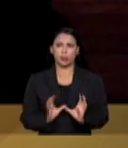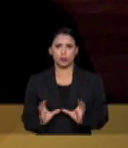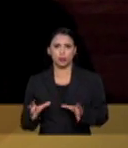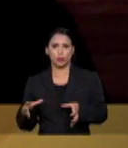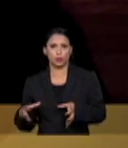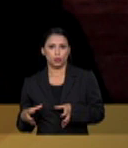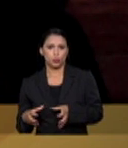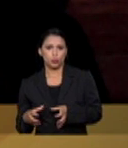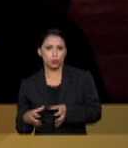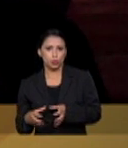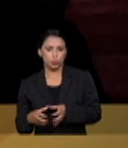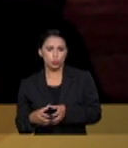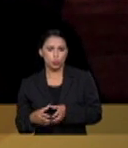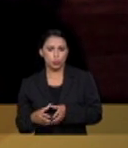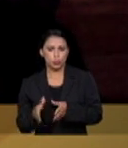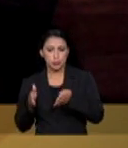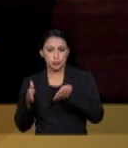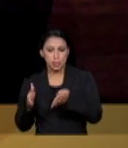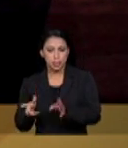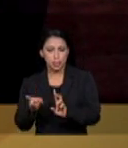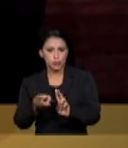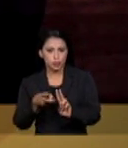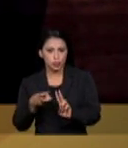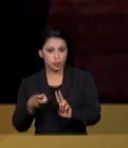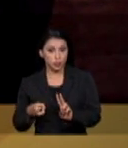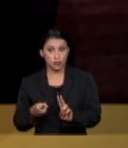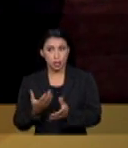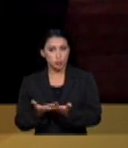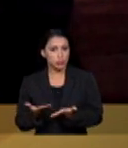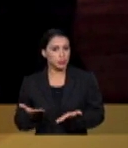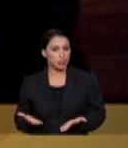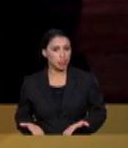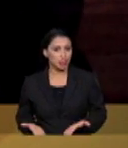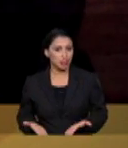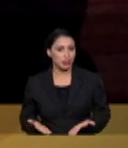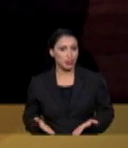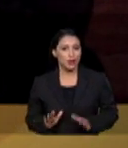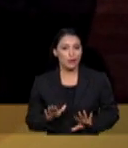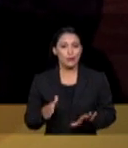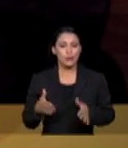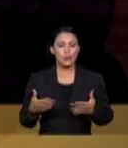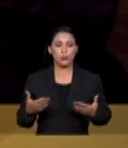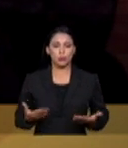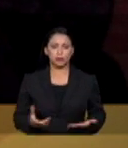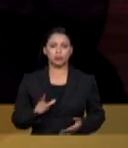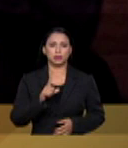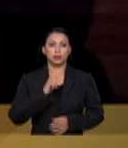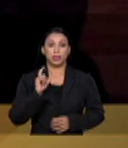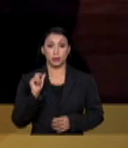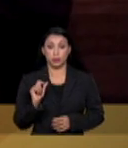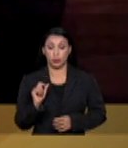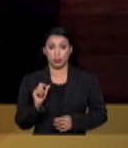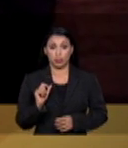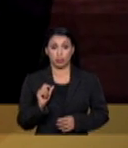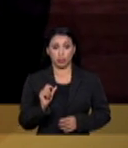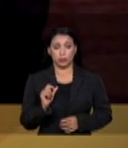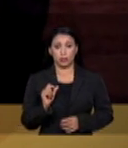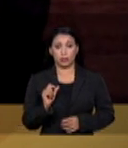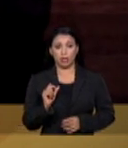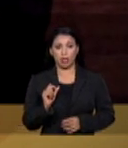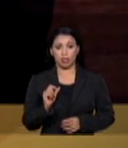grupo étnico de um grupo indígena não se perderia contra o configurado renitente esbulho